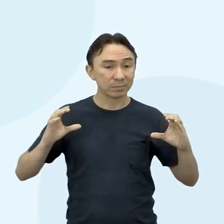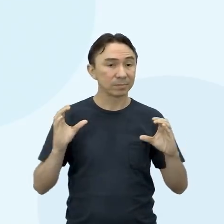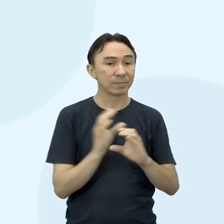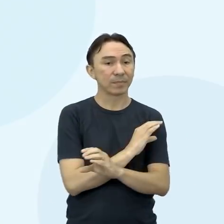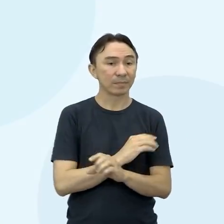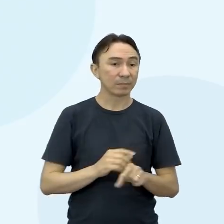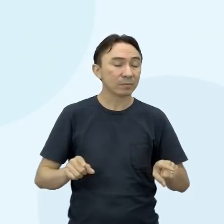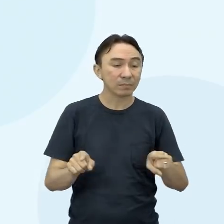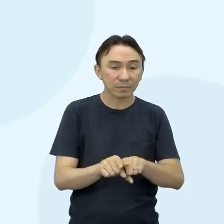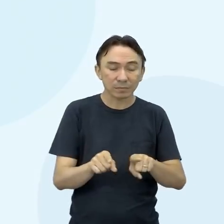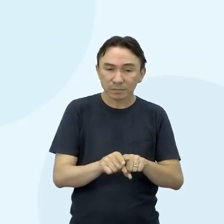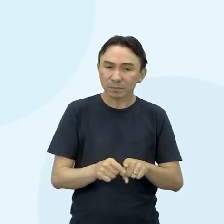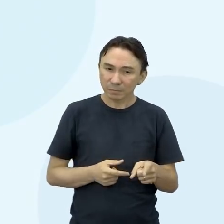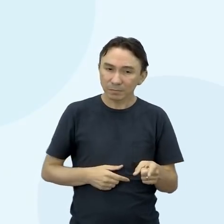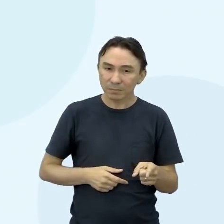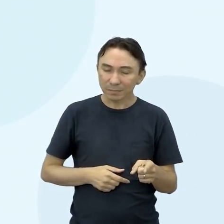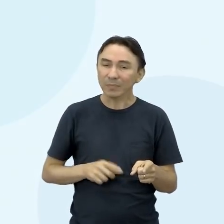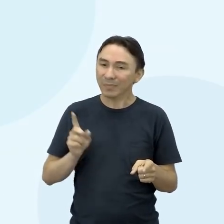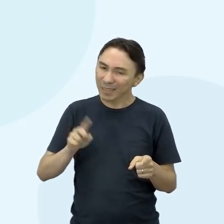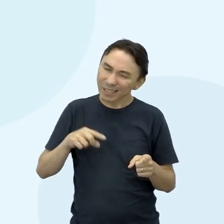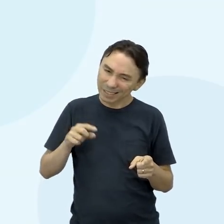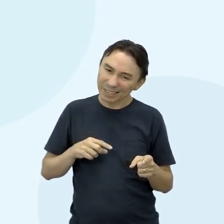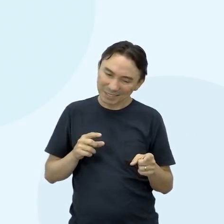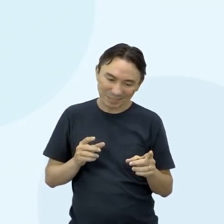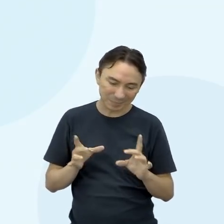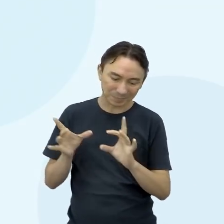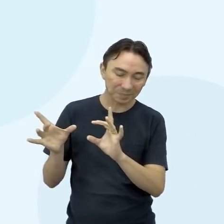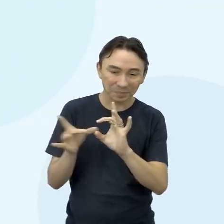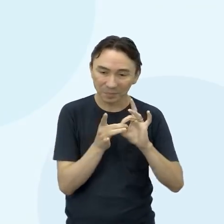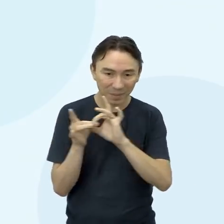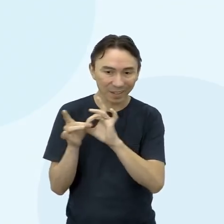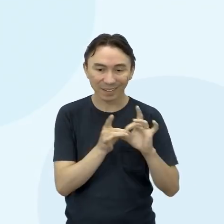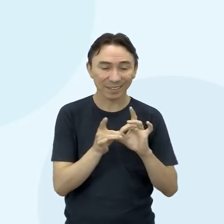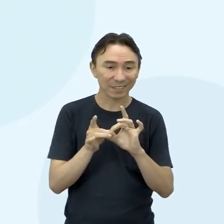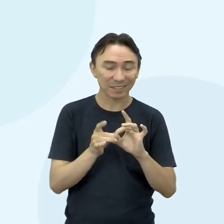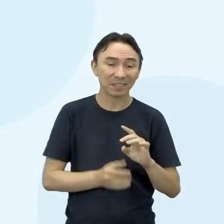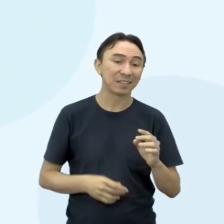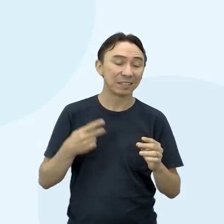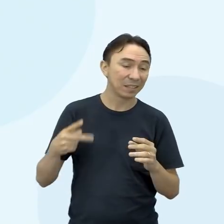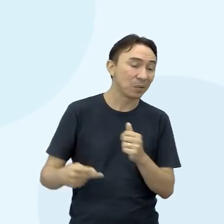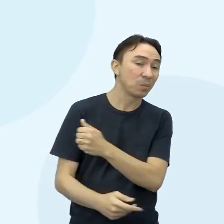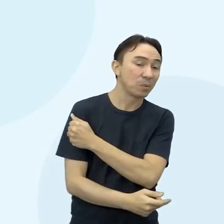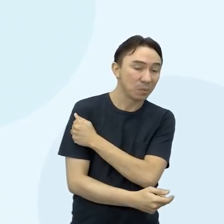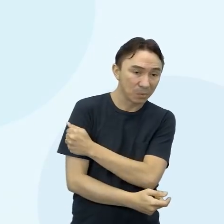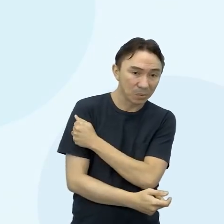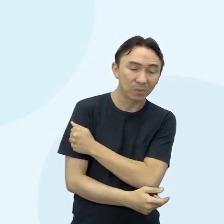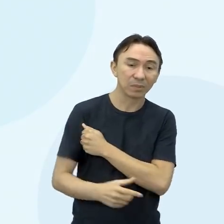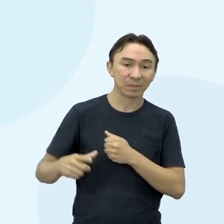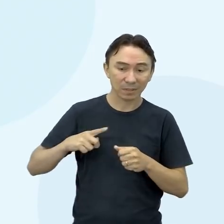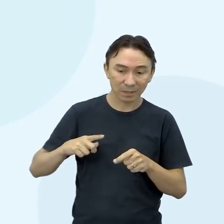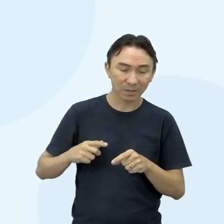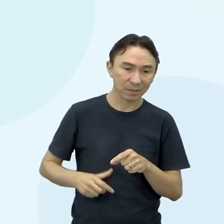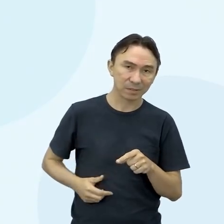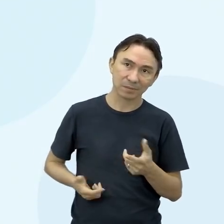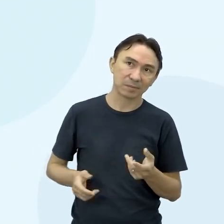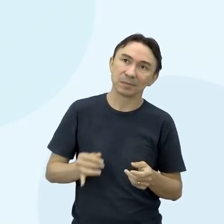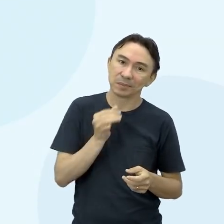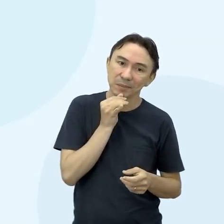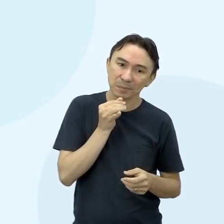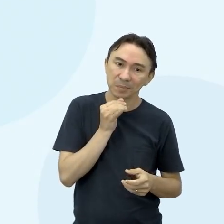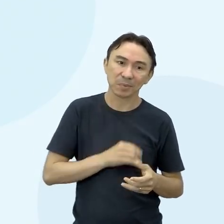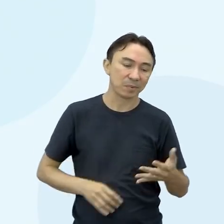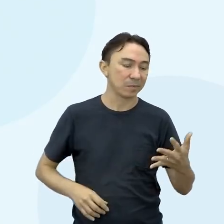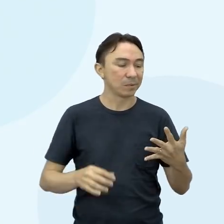conversando. Como é um trabalho integrado, os estudantes irão utilizar as pesquisas que fizeram em determinado componente